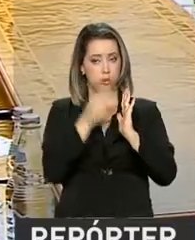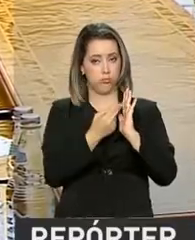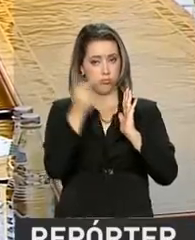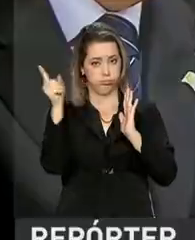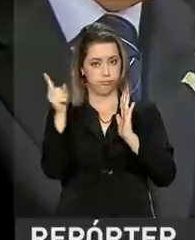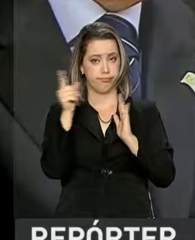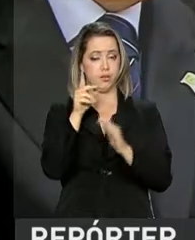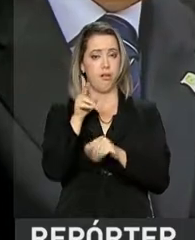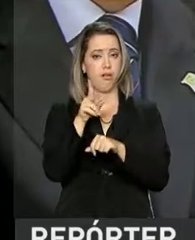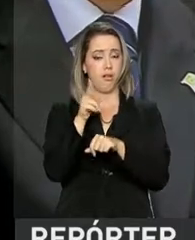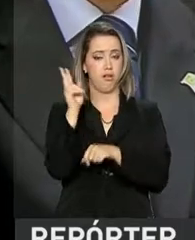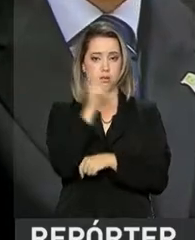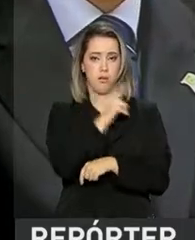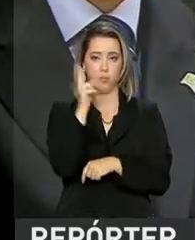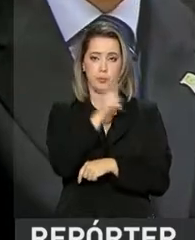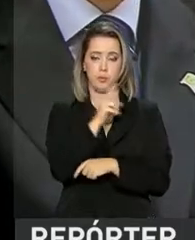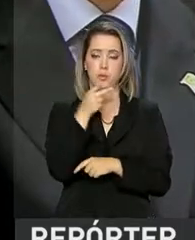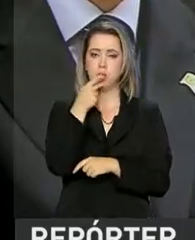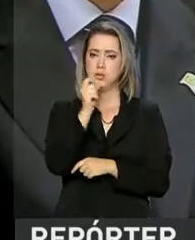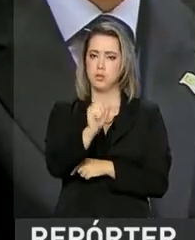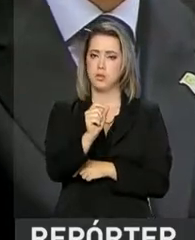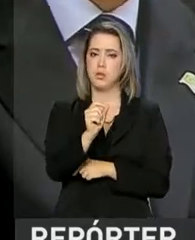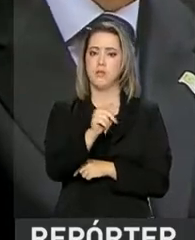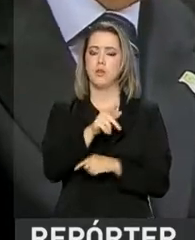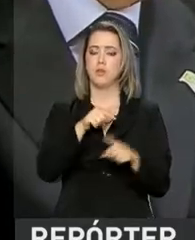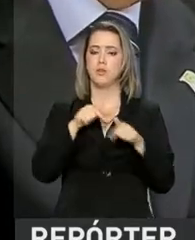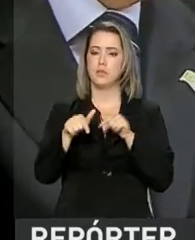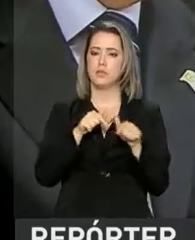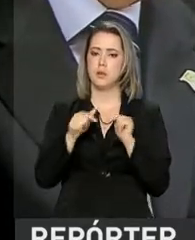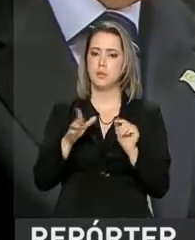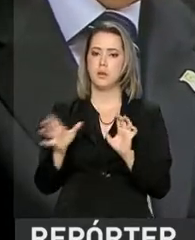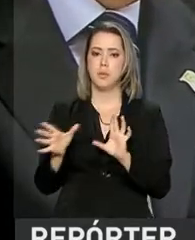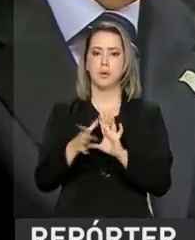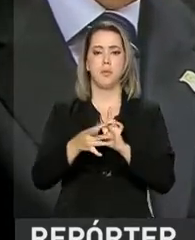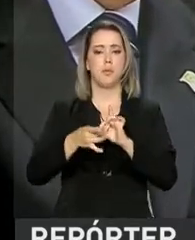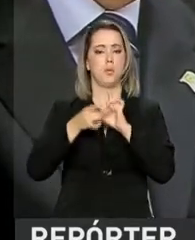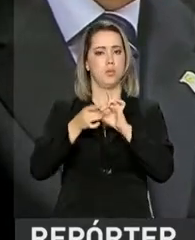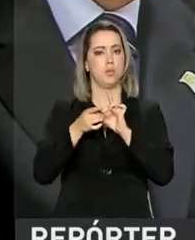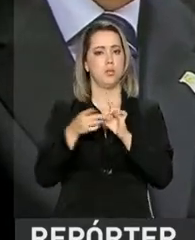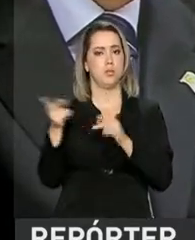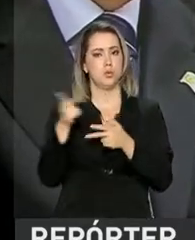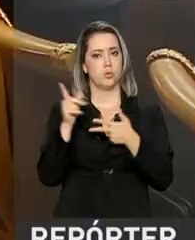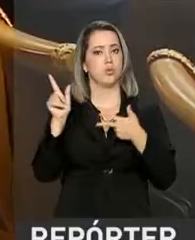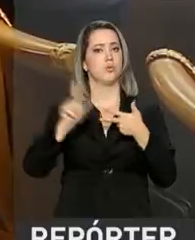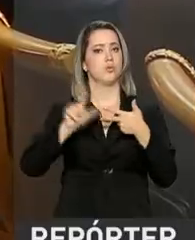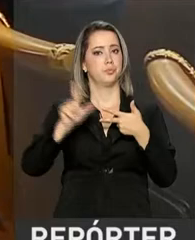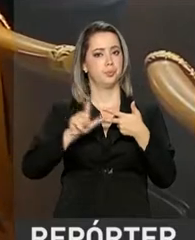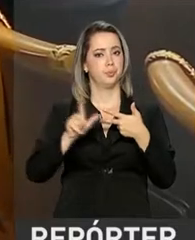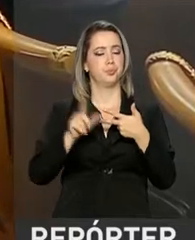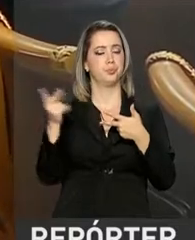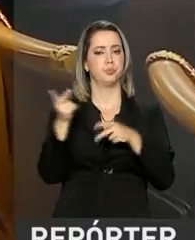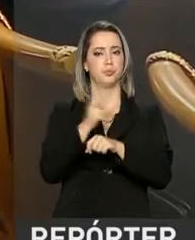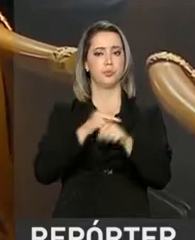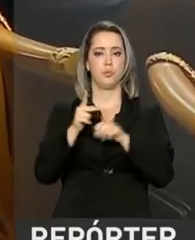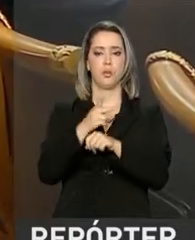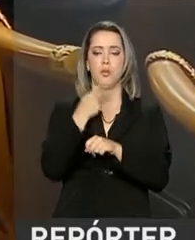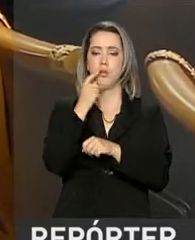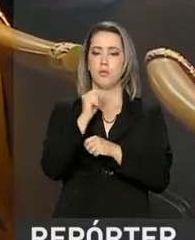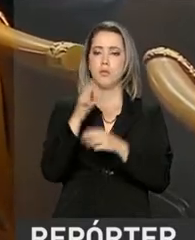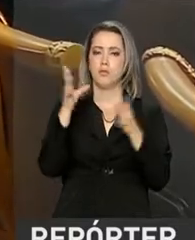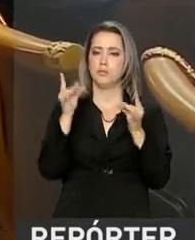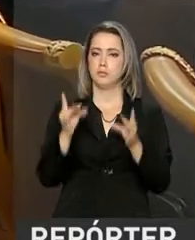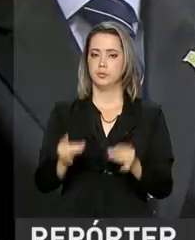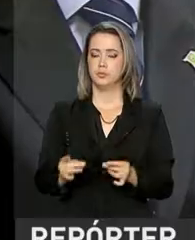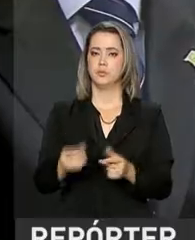ministros michel temer afirmou que vai trabalhar para ampliar a relação entre o legislativo dos dois países e destacou as medidas adotadas